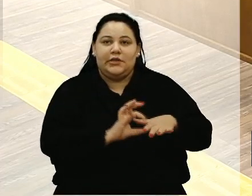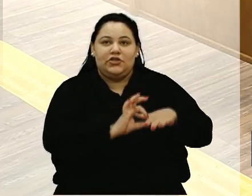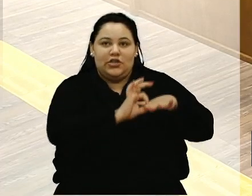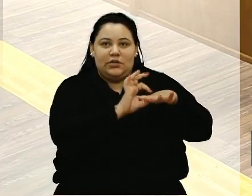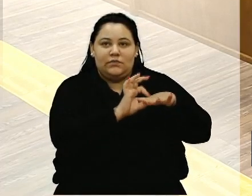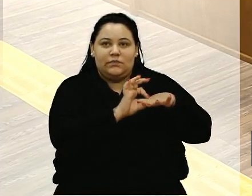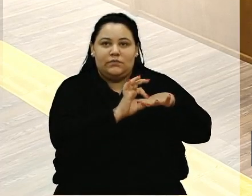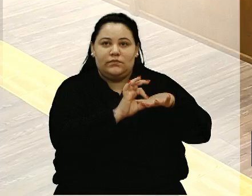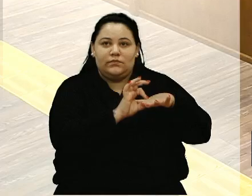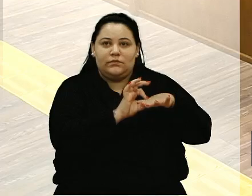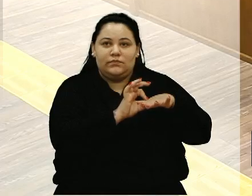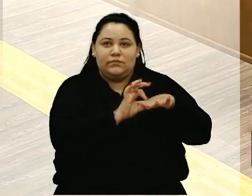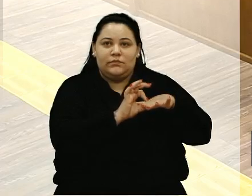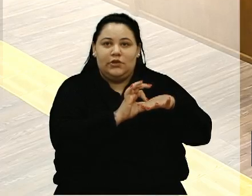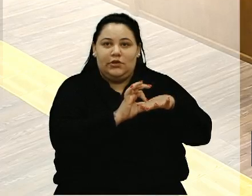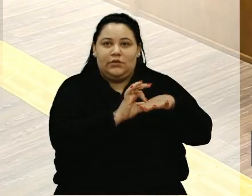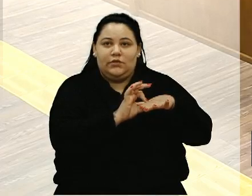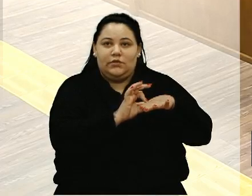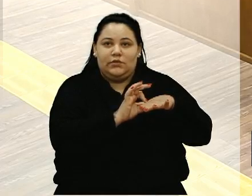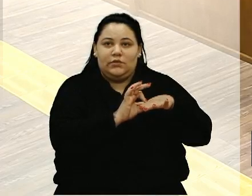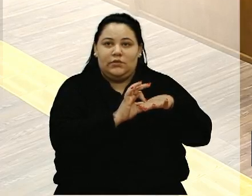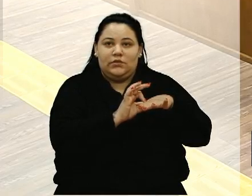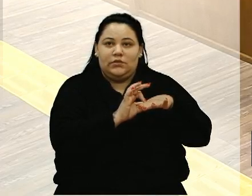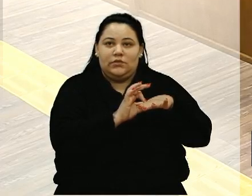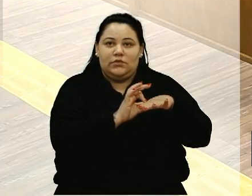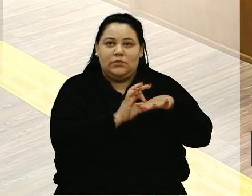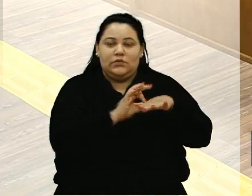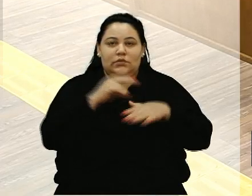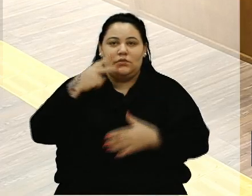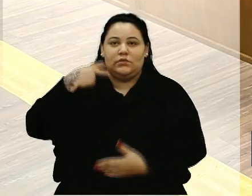garantido para o vereador Lucas Dil.